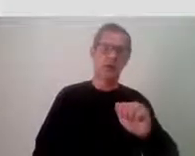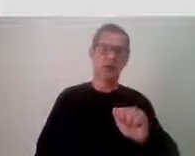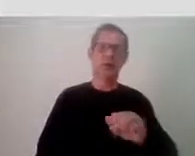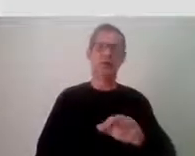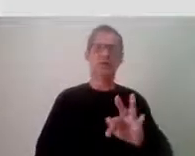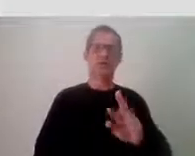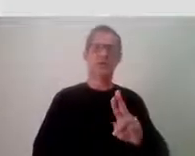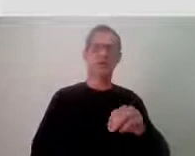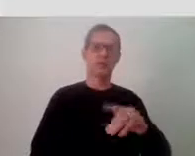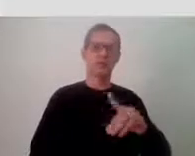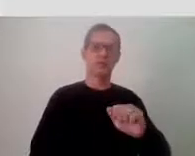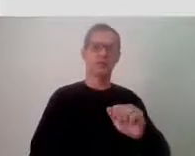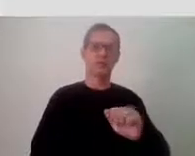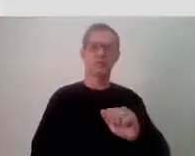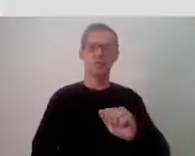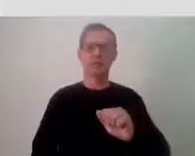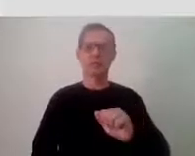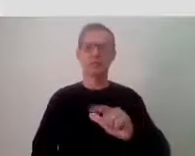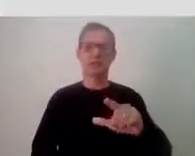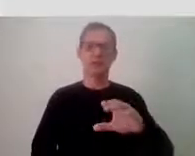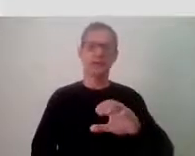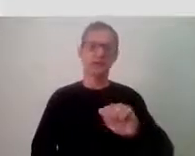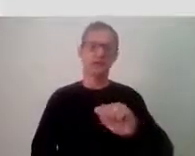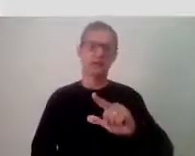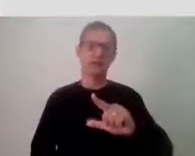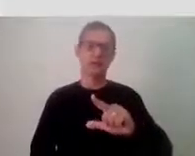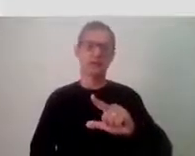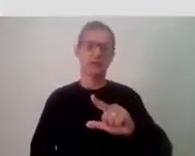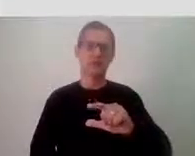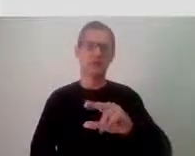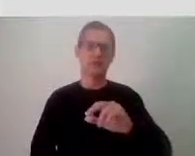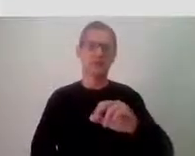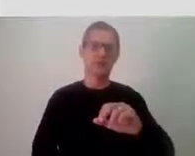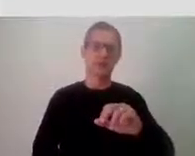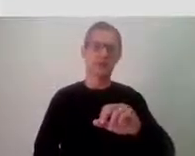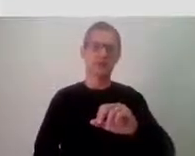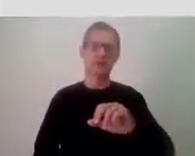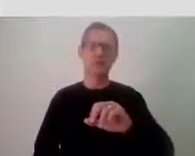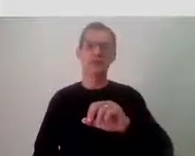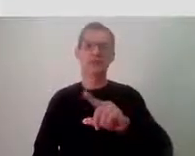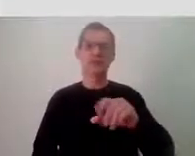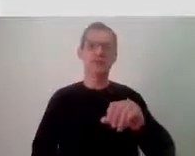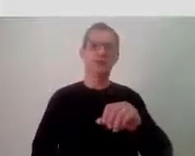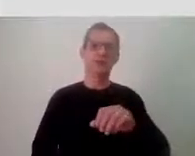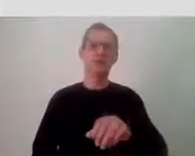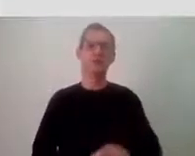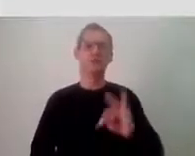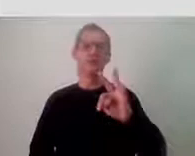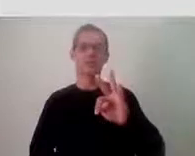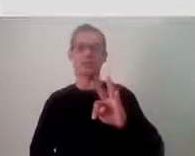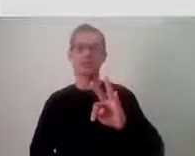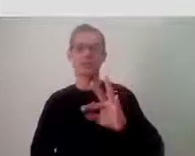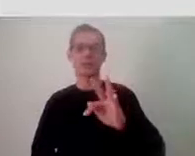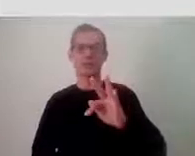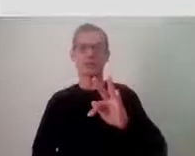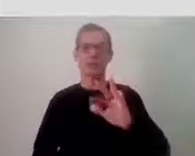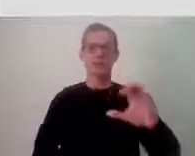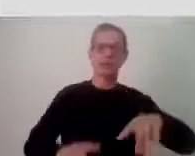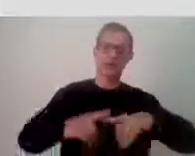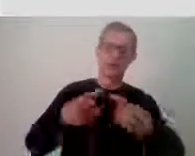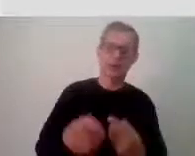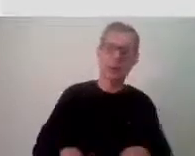O teorema fundamental do cálculo, ele é composto por duas partes. Primeira parte, eu tenho uma função de x, que ela é